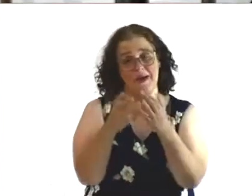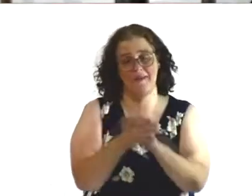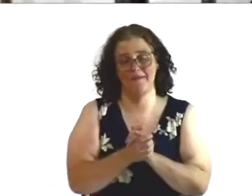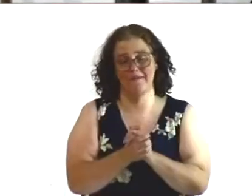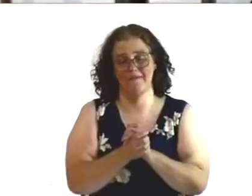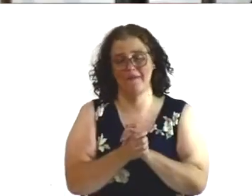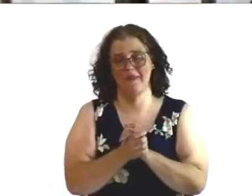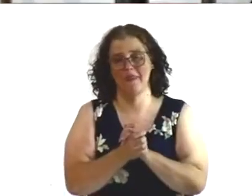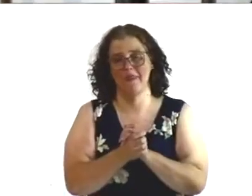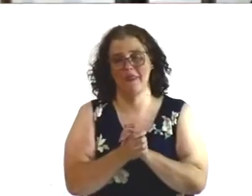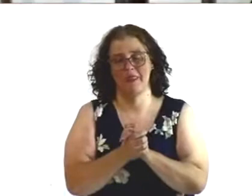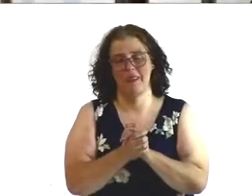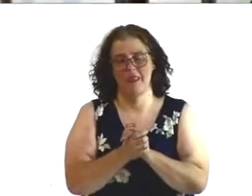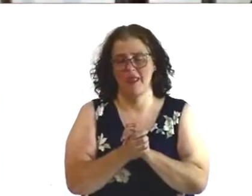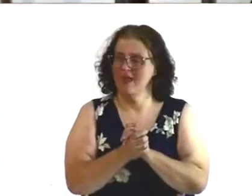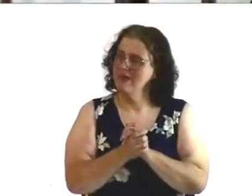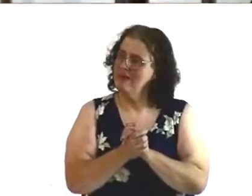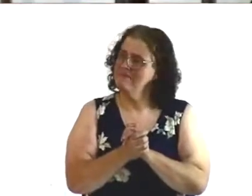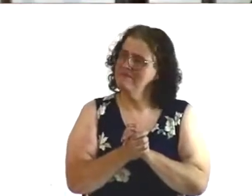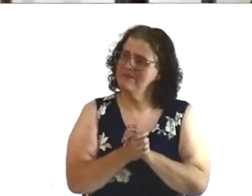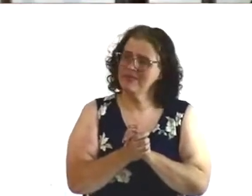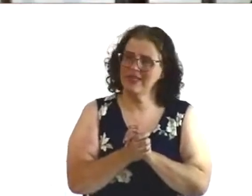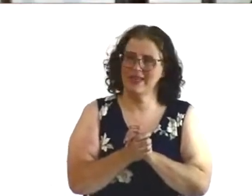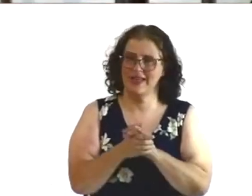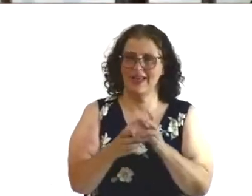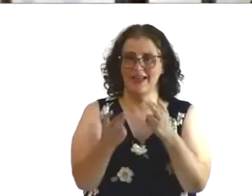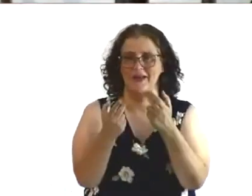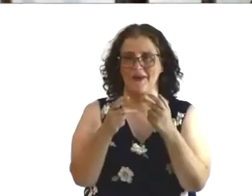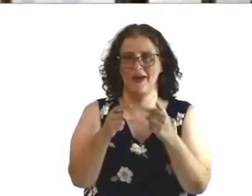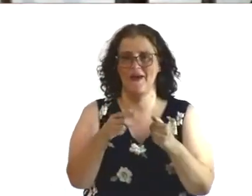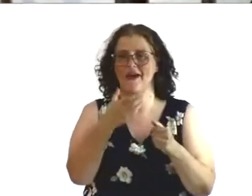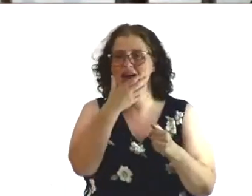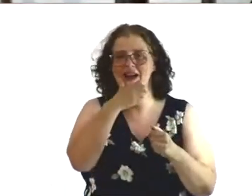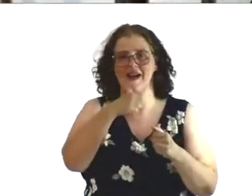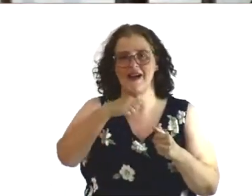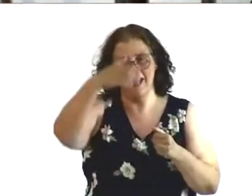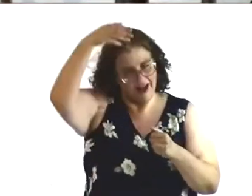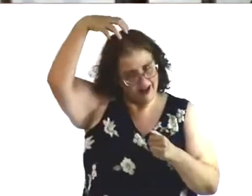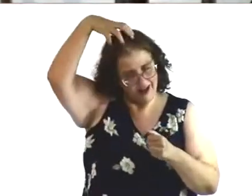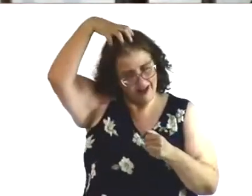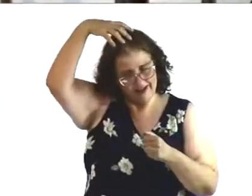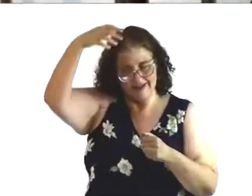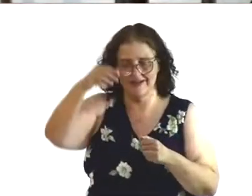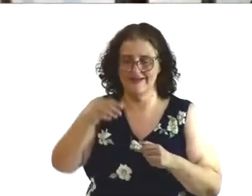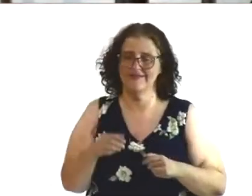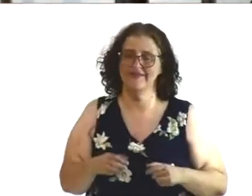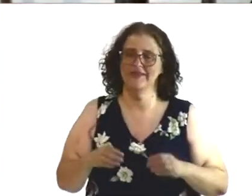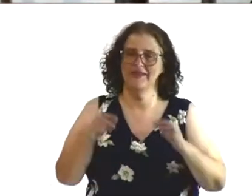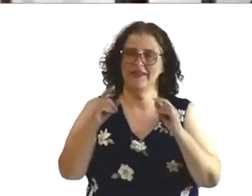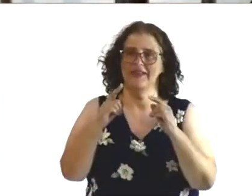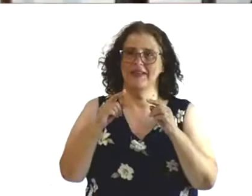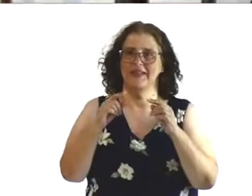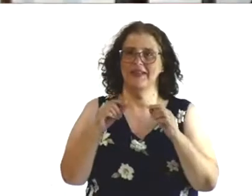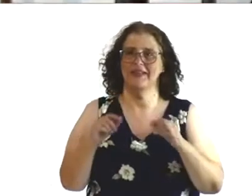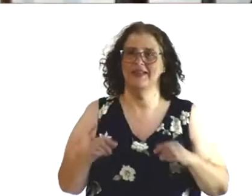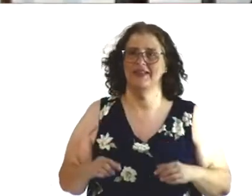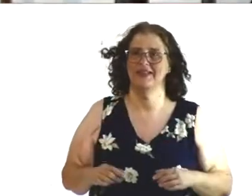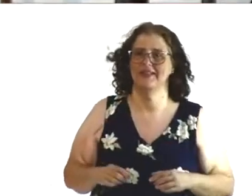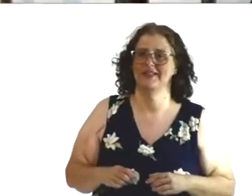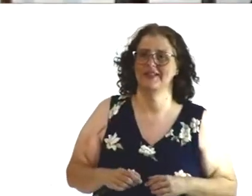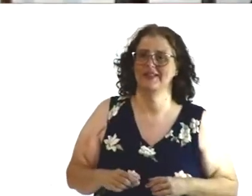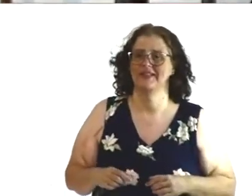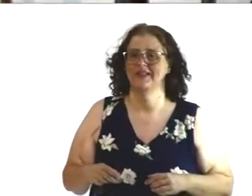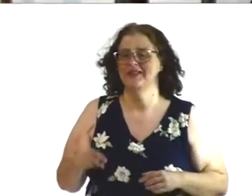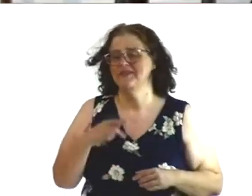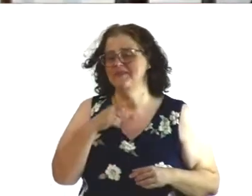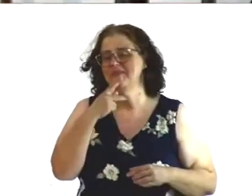ela respondeu, ora, se não tem pão, por que não comem brioches? Não, Herodes não foi cruel desse